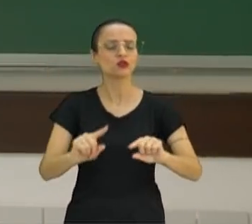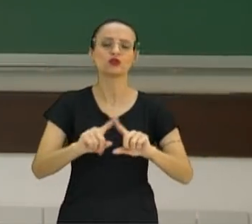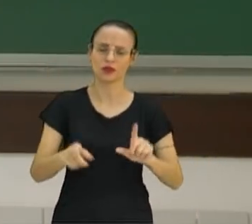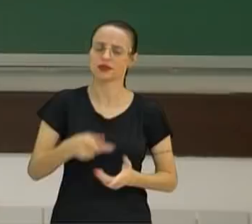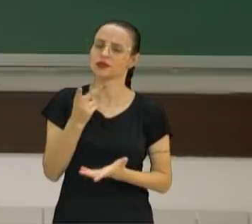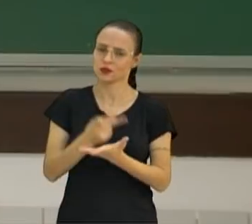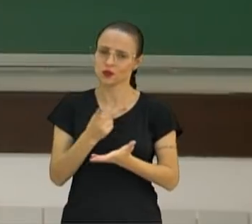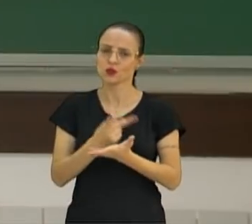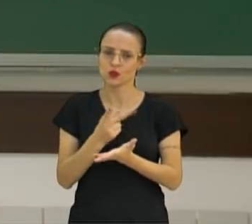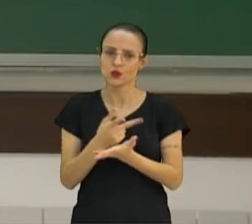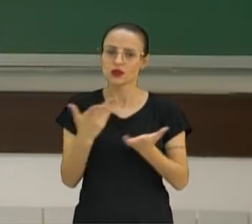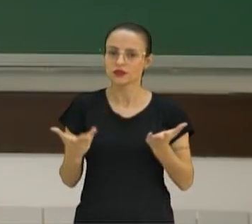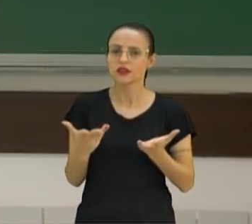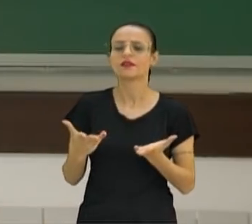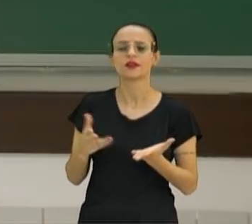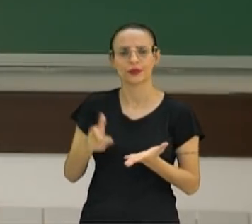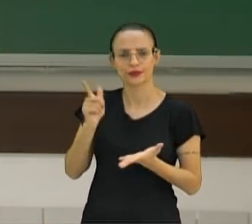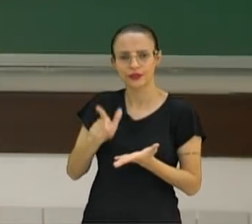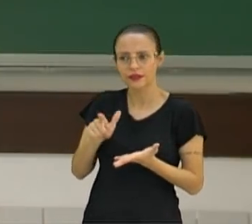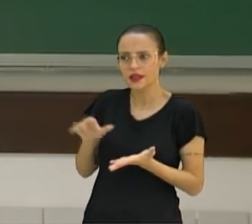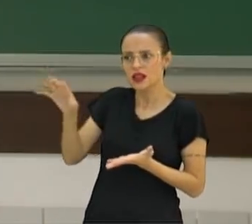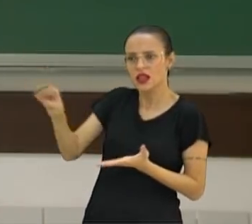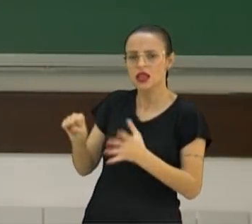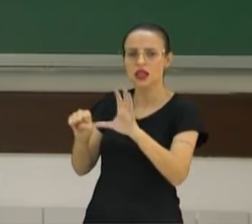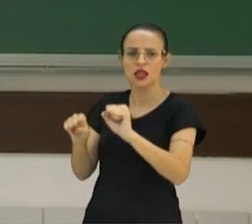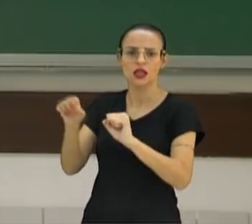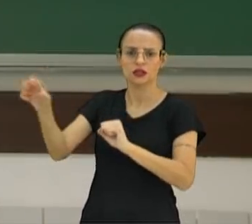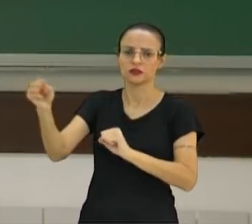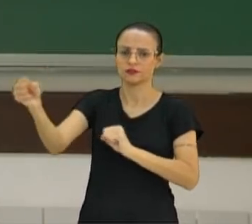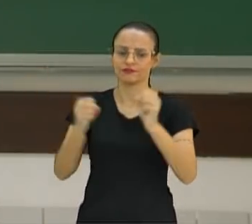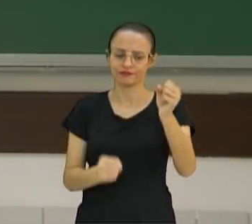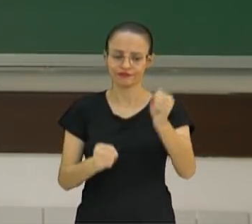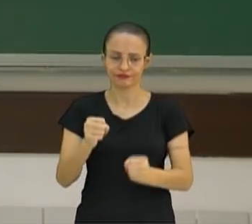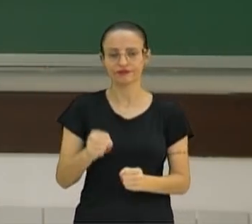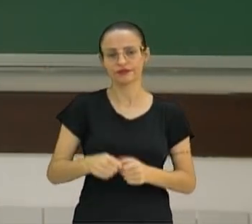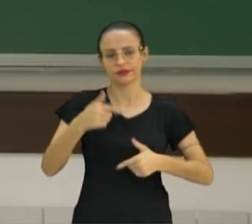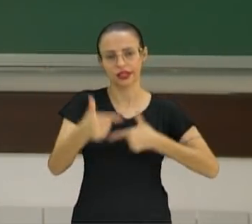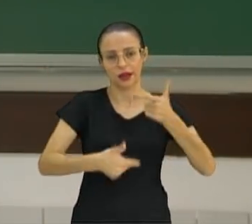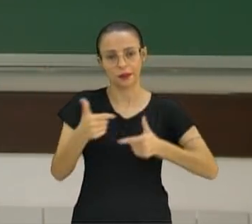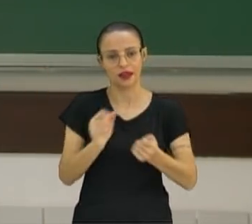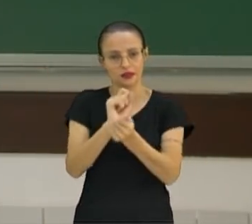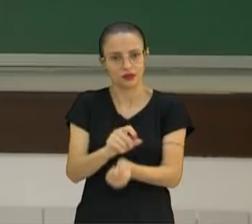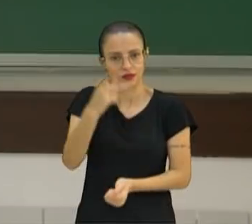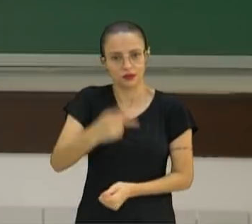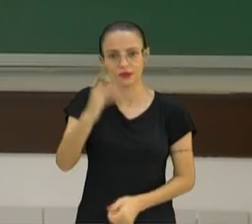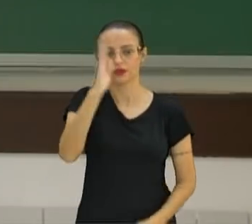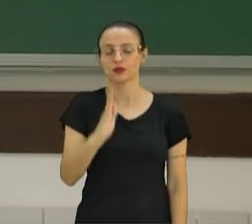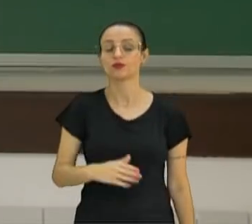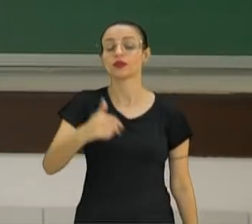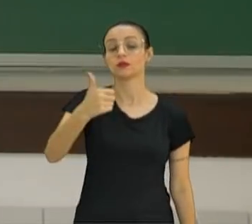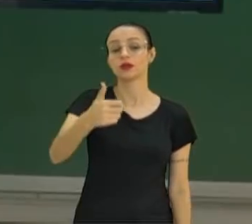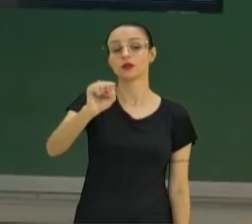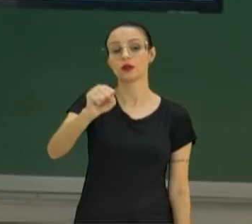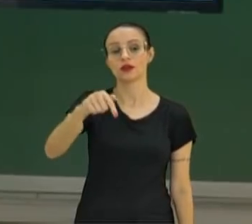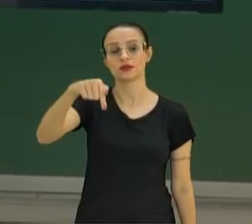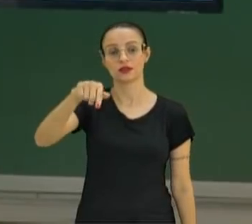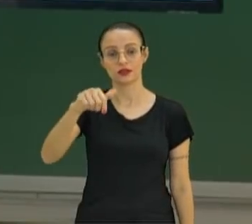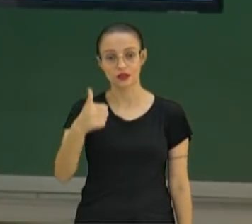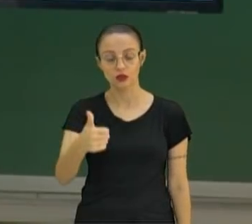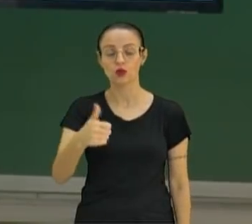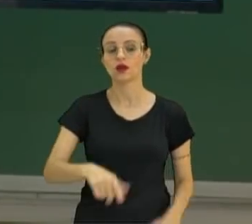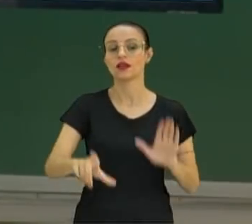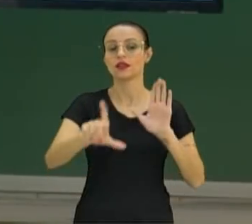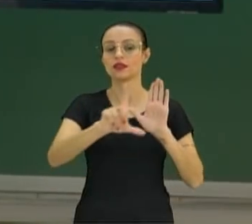mas continuavam trazendo esses escravos aqui para trabalhar no Brasil. Em 1871, a gente vai ter a